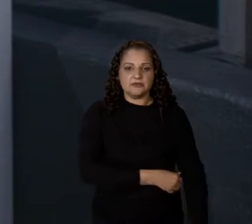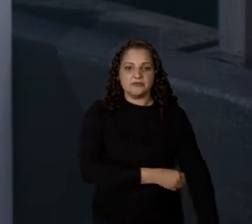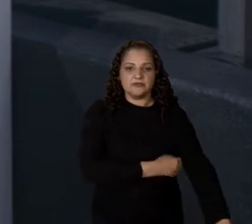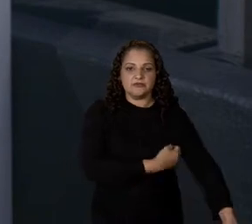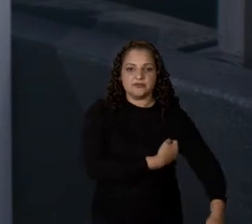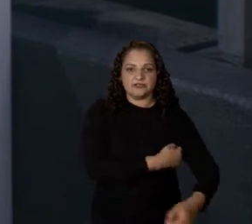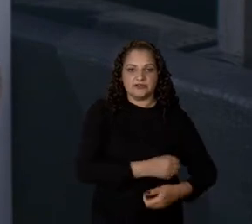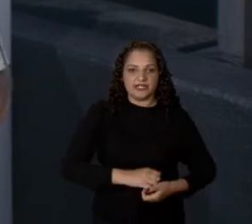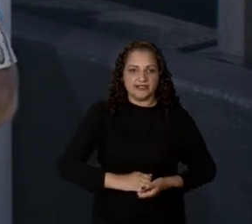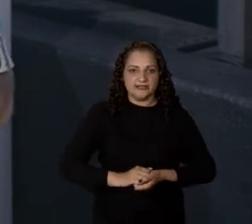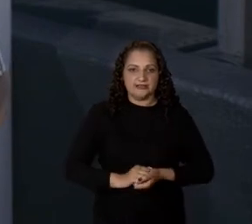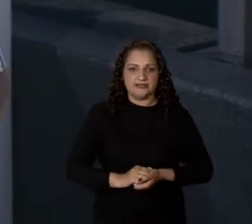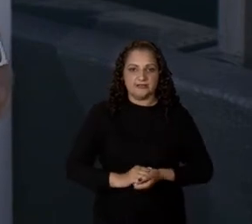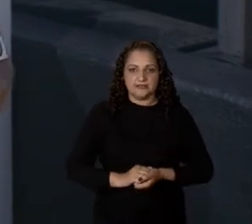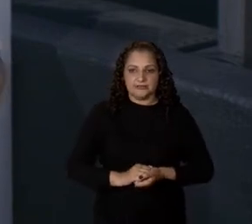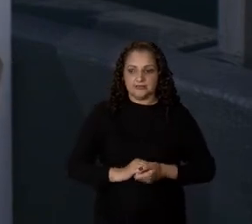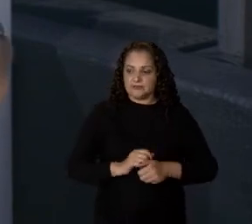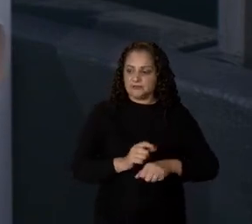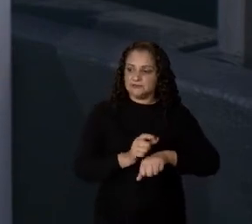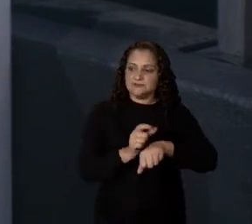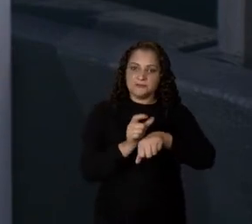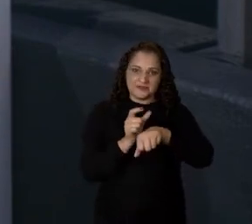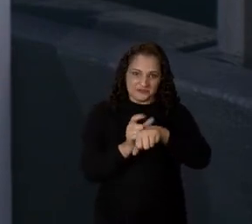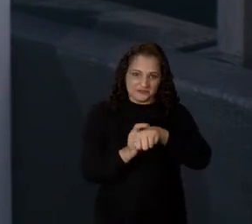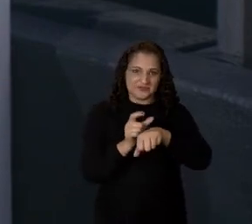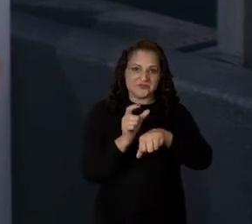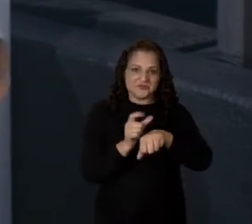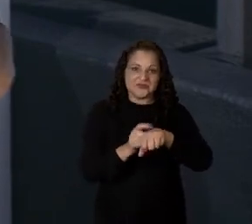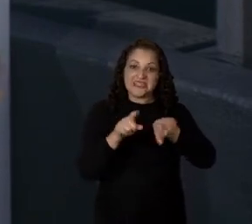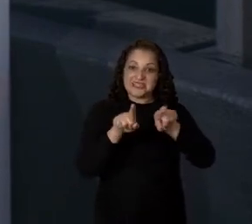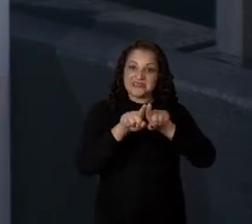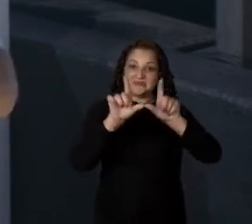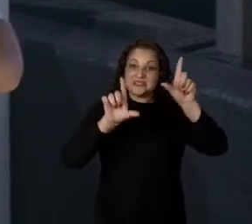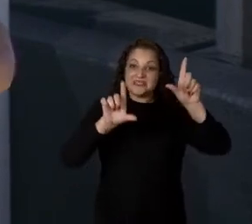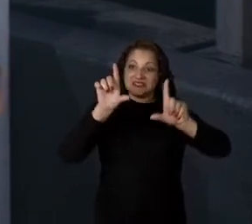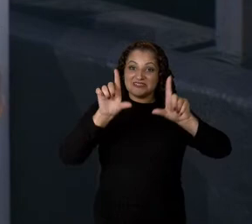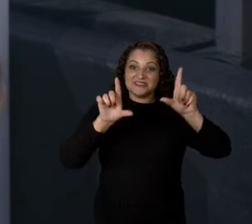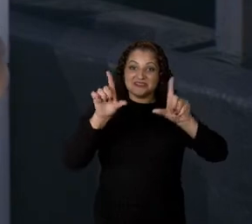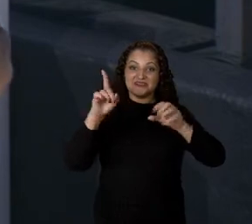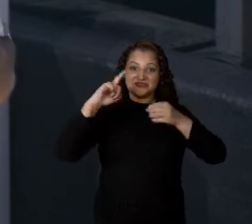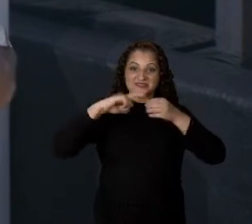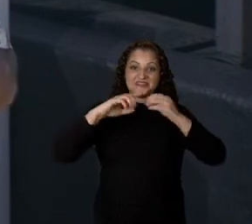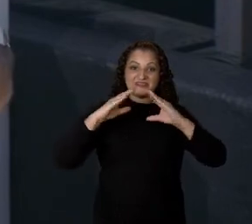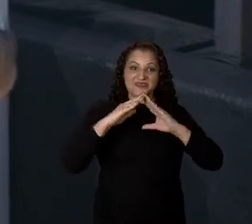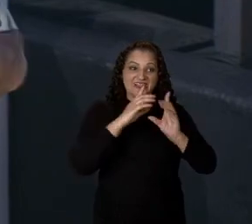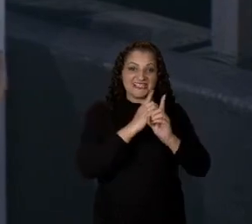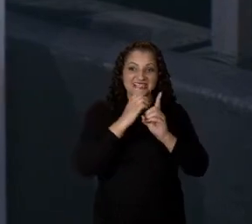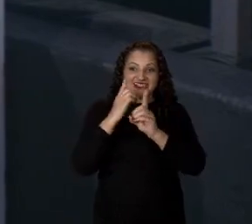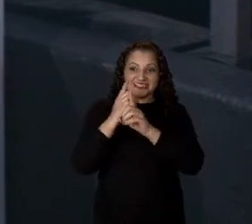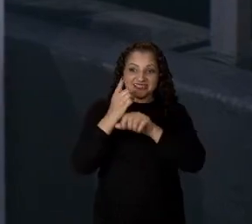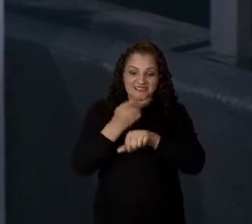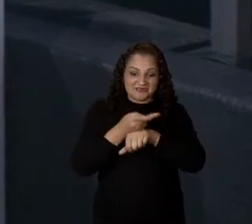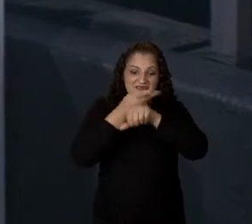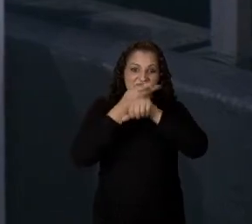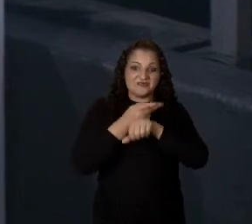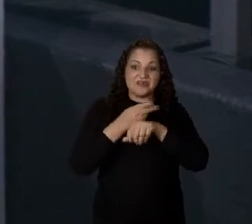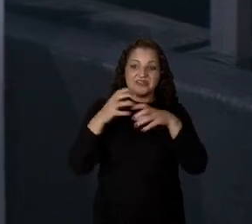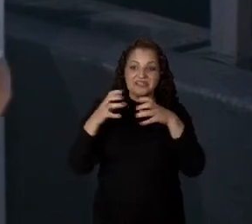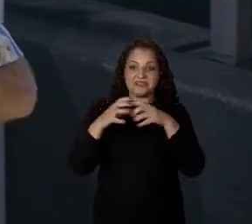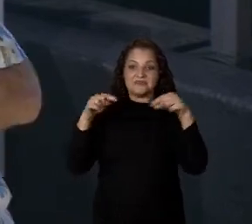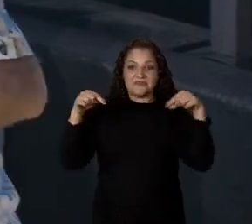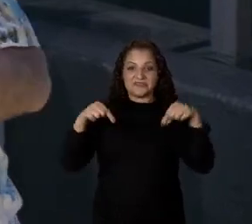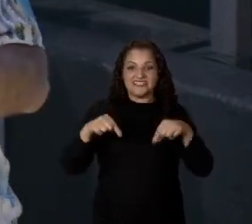TV, Smart TV Samsung. E quem vai voltar para casa e encontrar esse monte de prêmios é uma equipe que já esteve